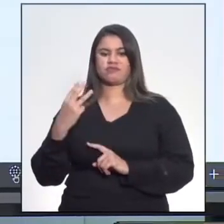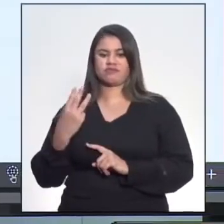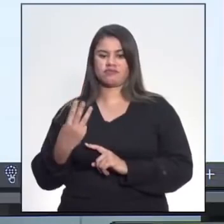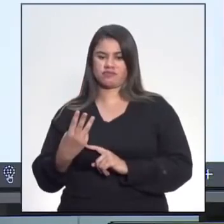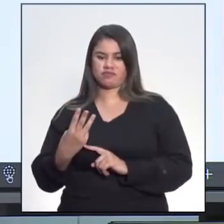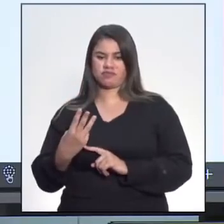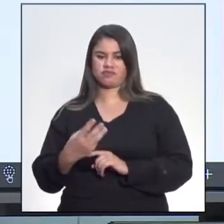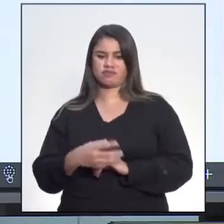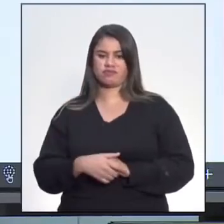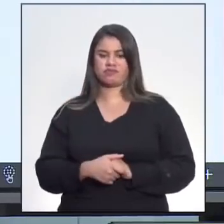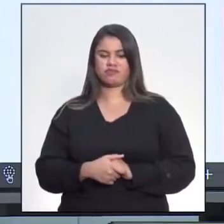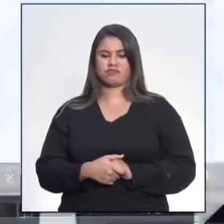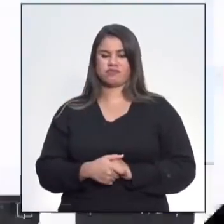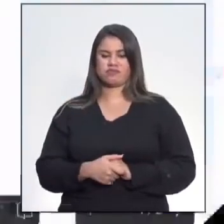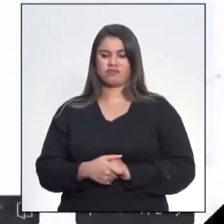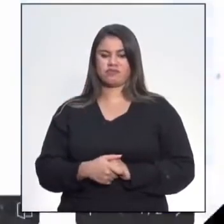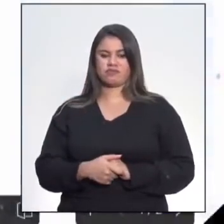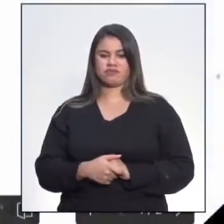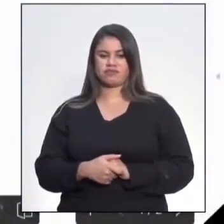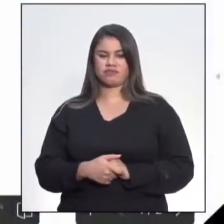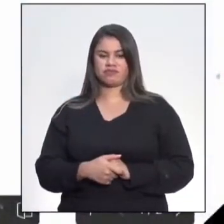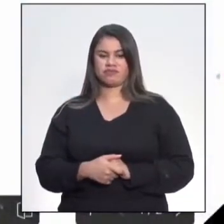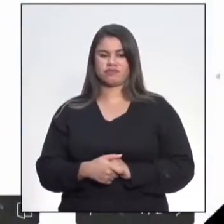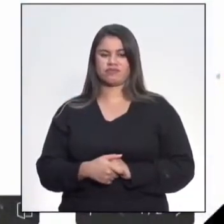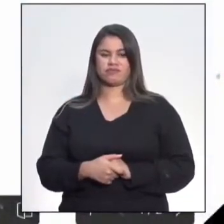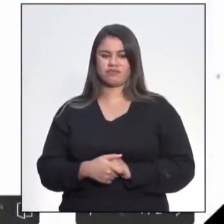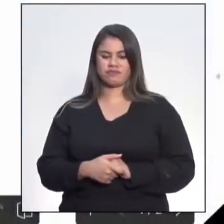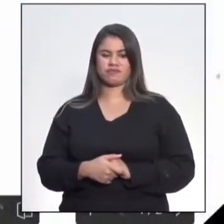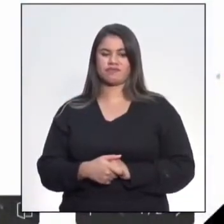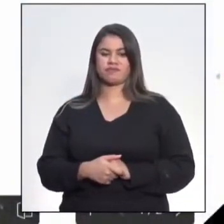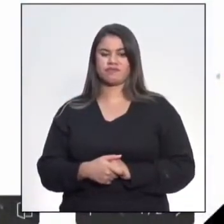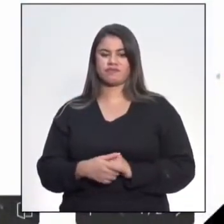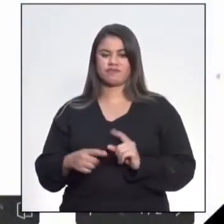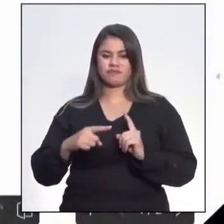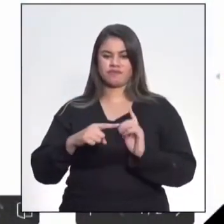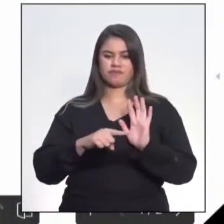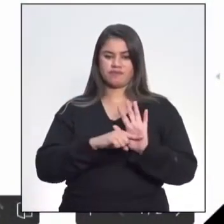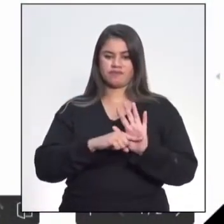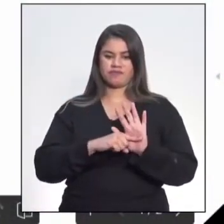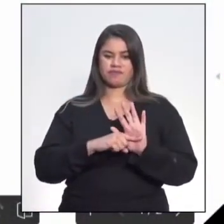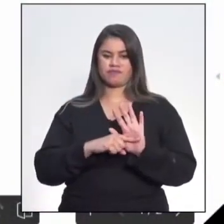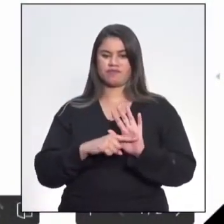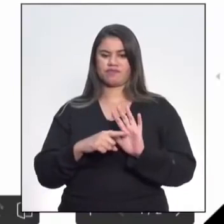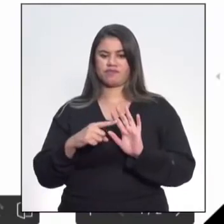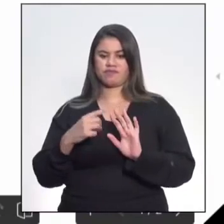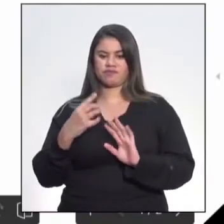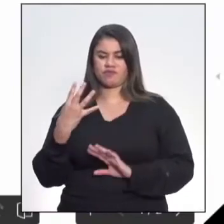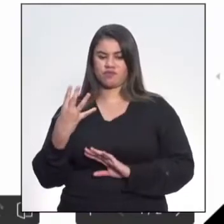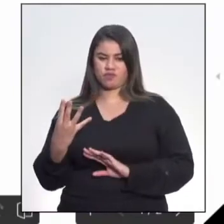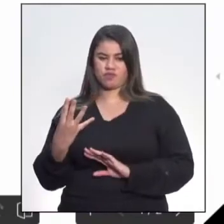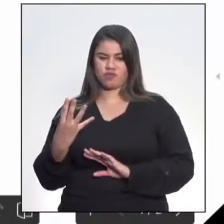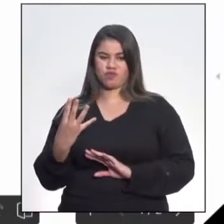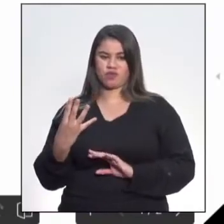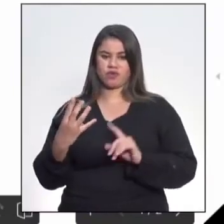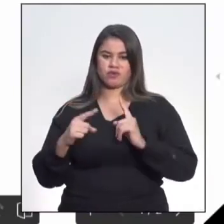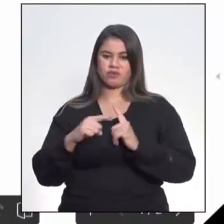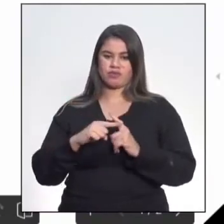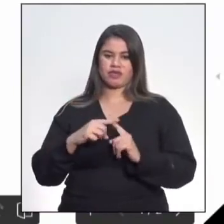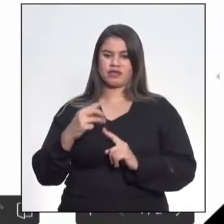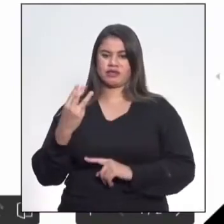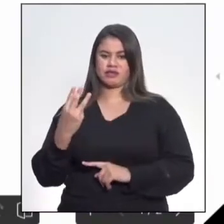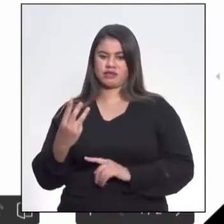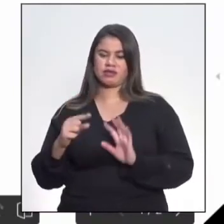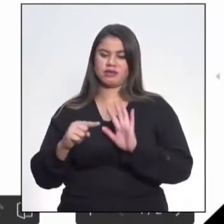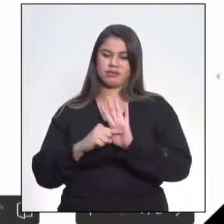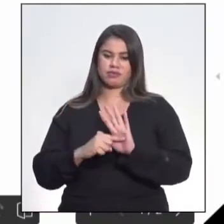mais 3. Bom, menos 2 vezes 2 dá menos 4. Menos 4 mais 3 vai